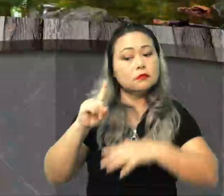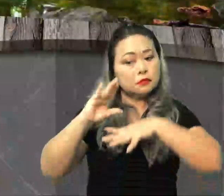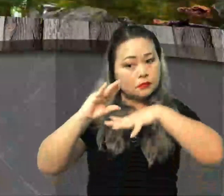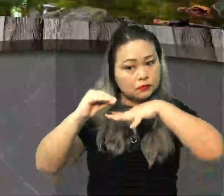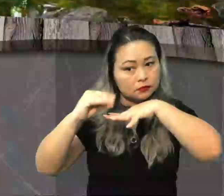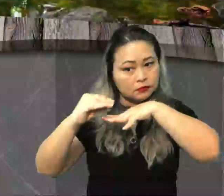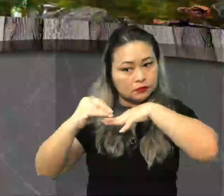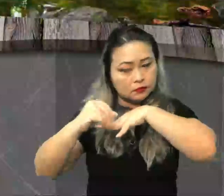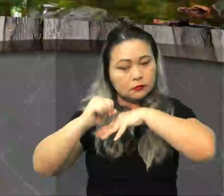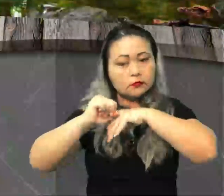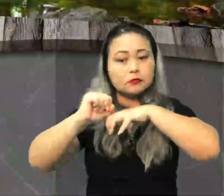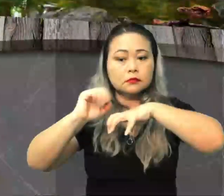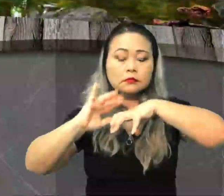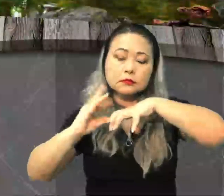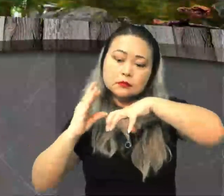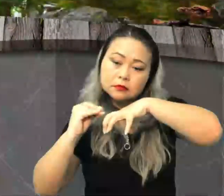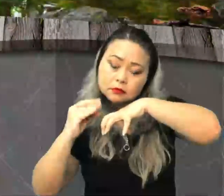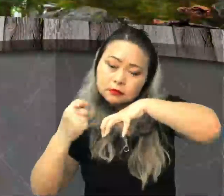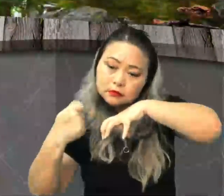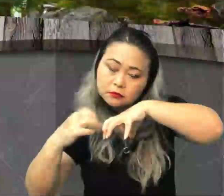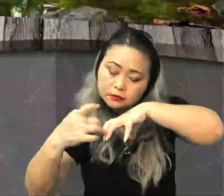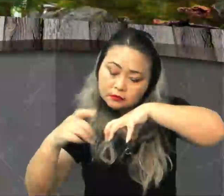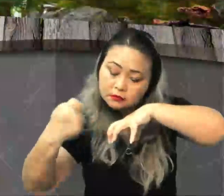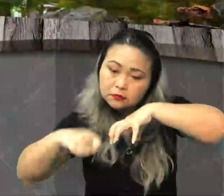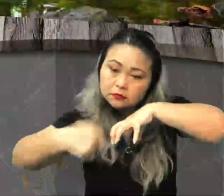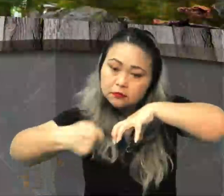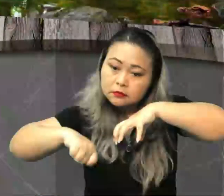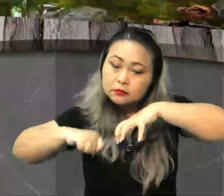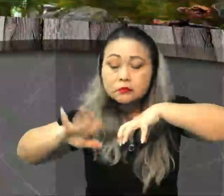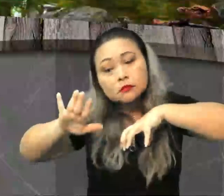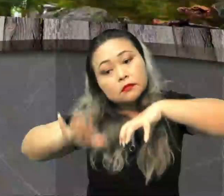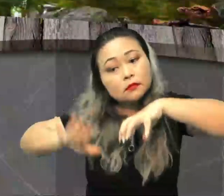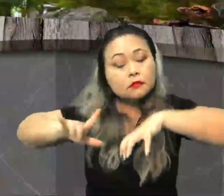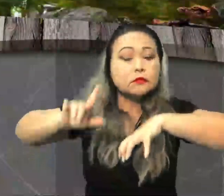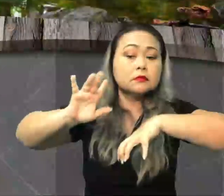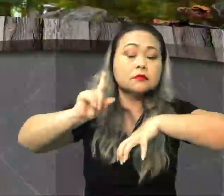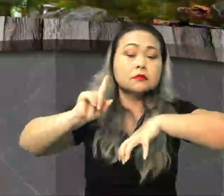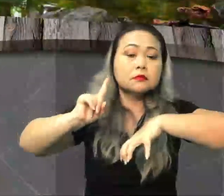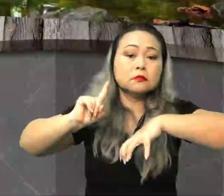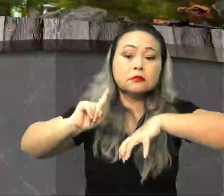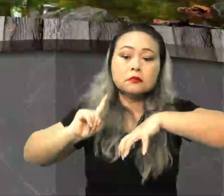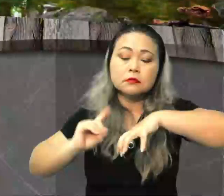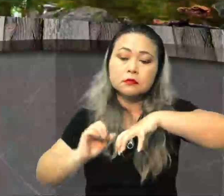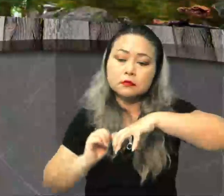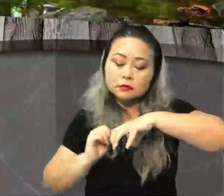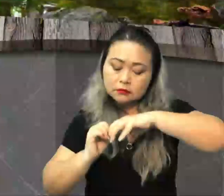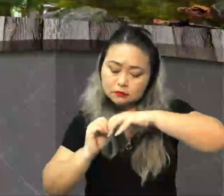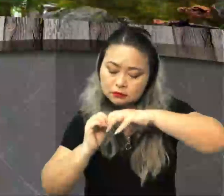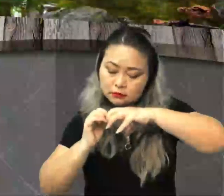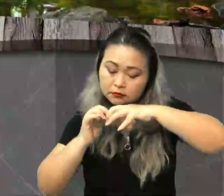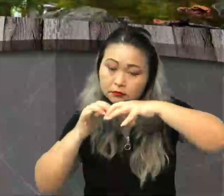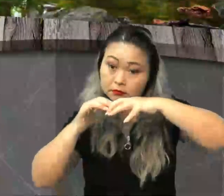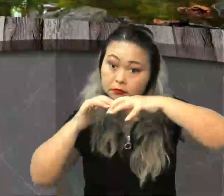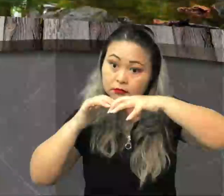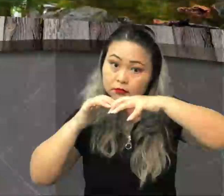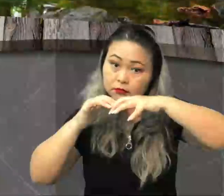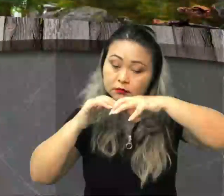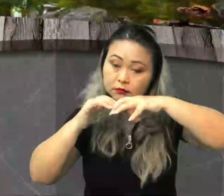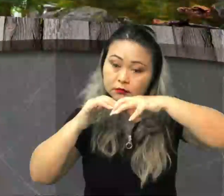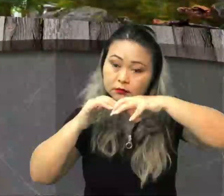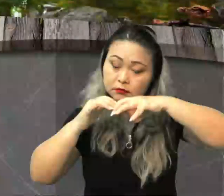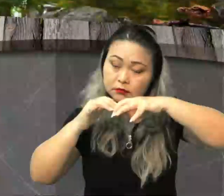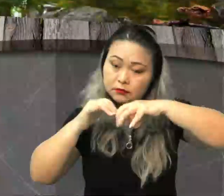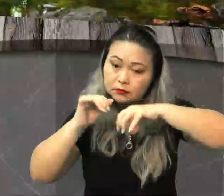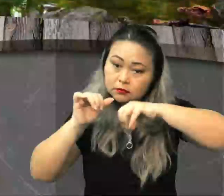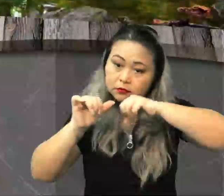exoesqueleto, eles vão precisar, uma hora ou outra, crescer, se desenvolver. E aí eles fazem